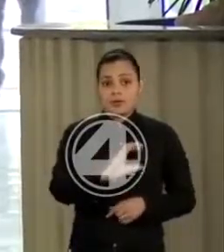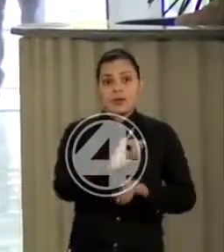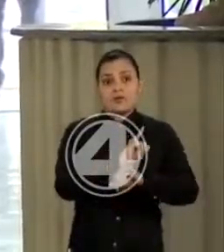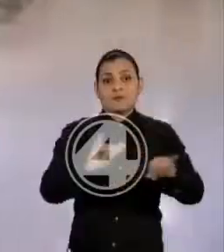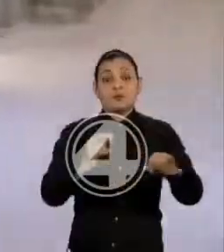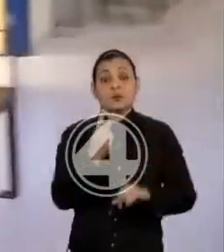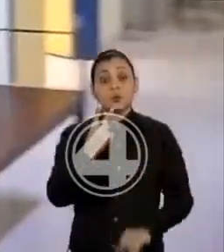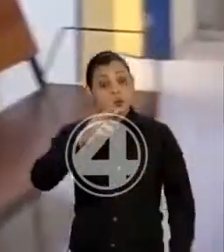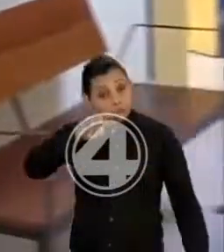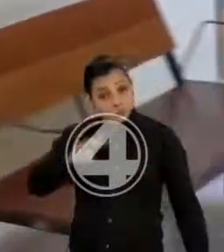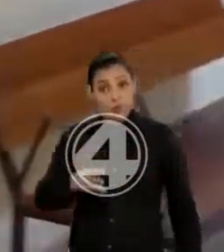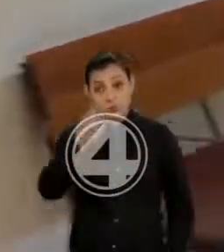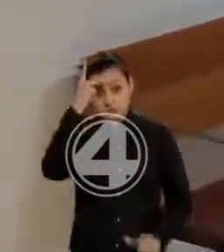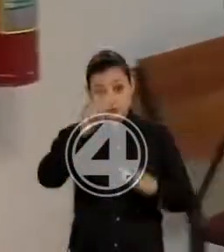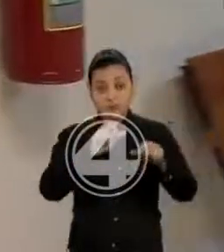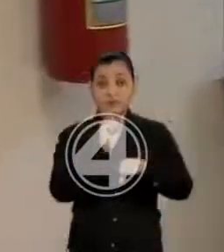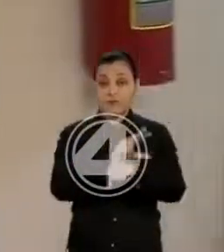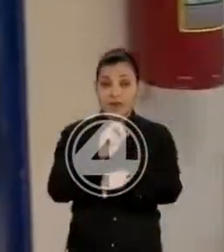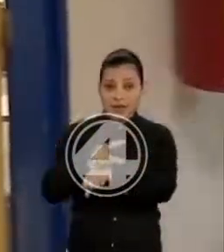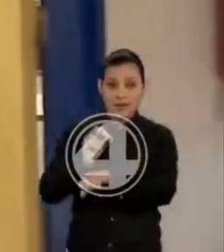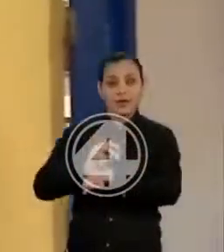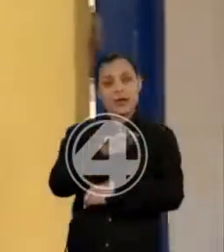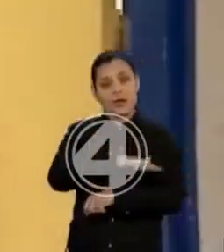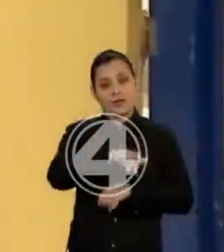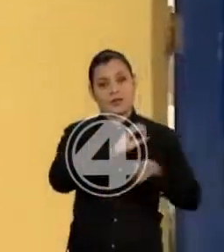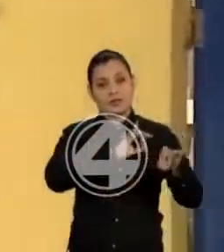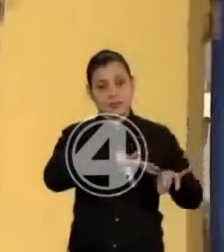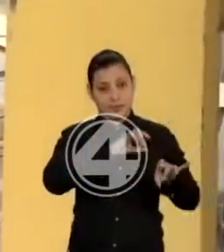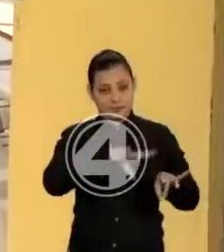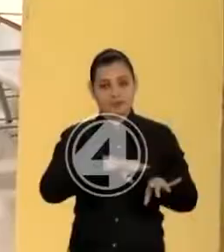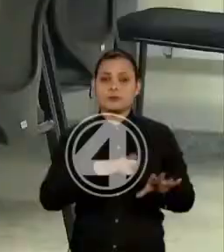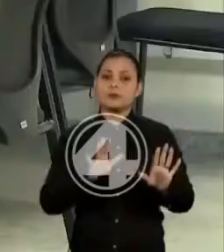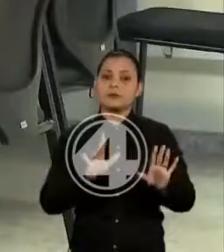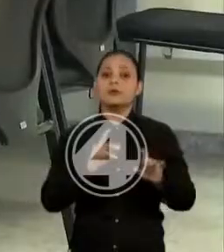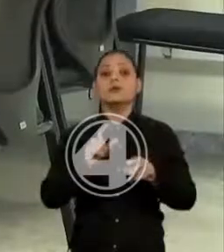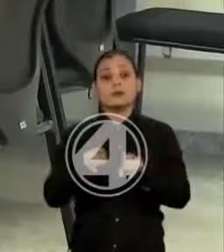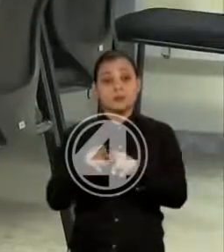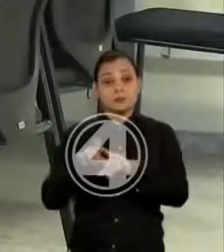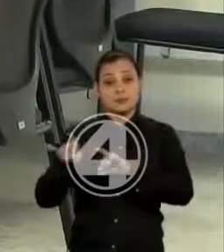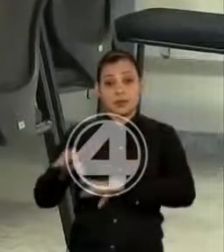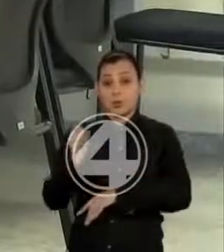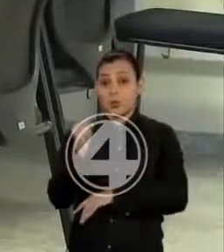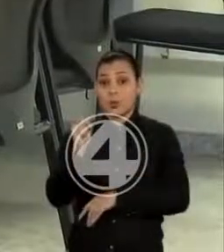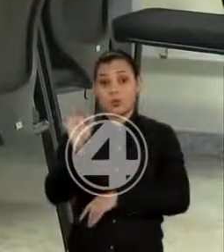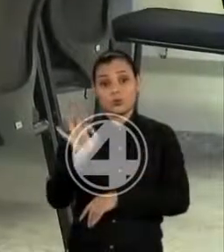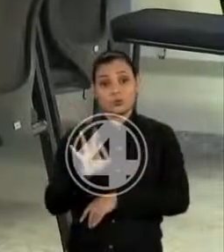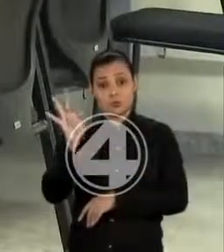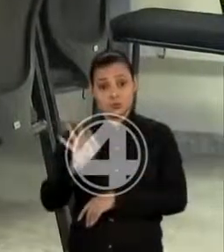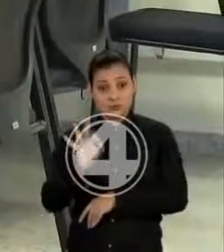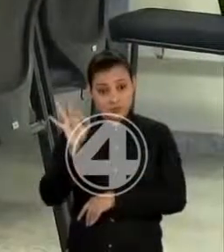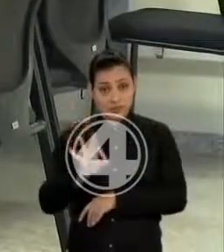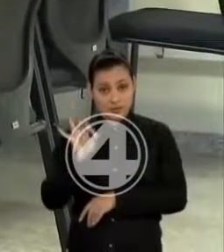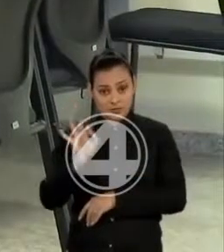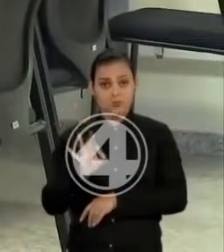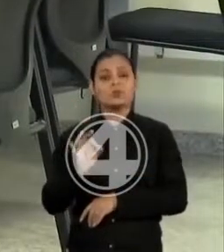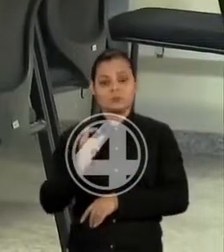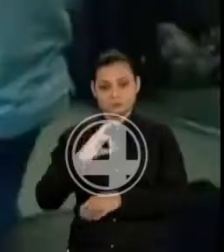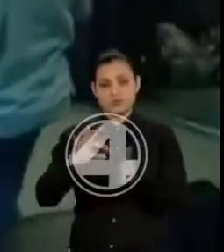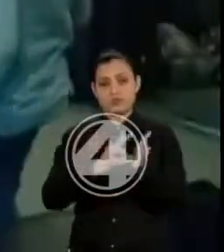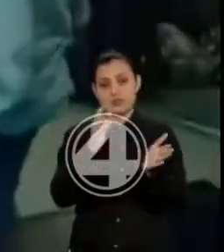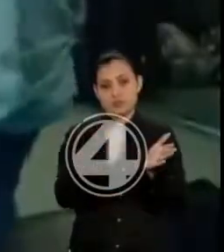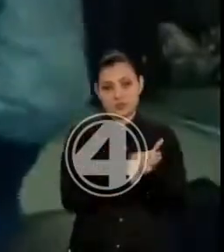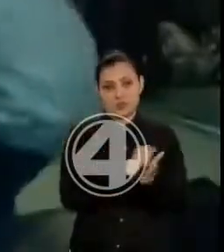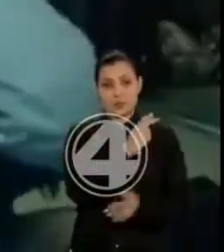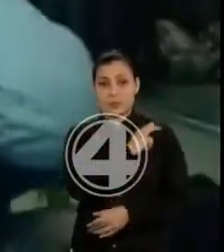tem quase 2 milhões de vagas em ensino profissional. A oferta de ensino técnico é de 8% das matrículas do ensino